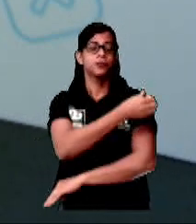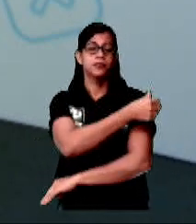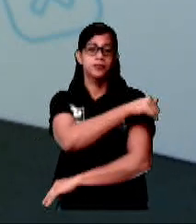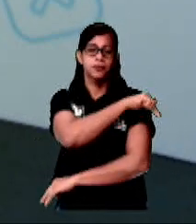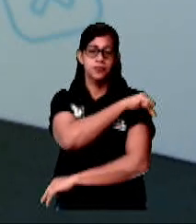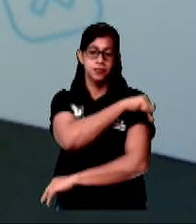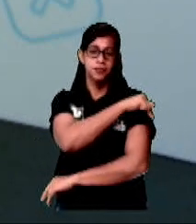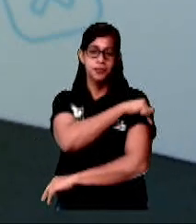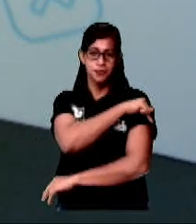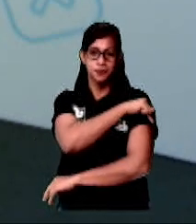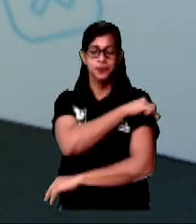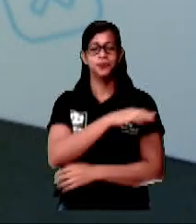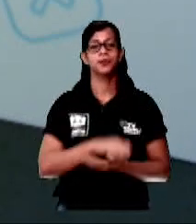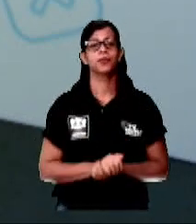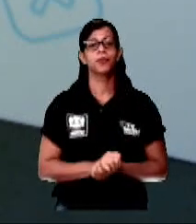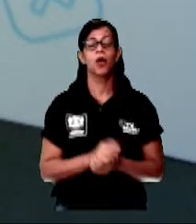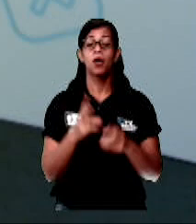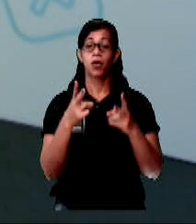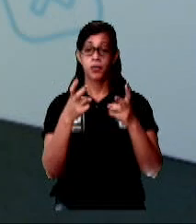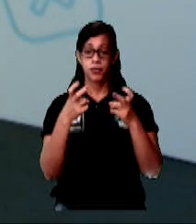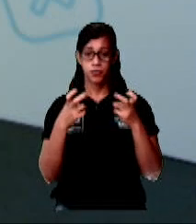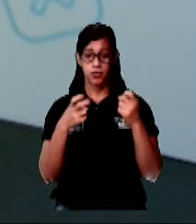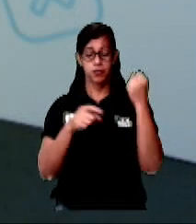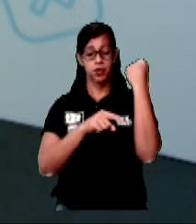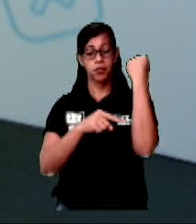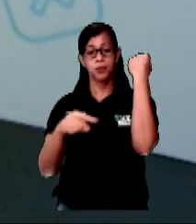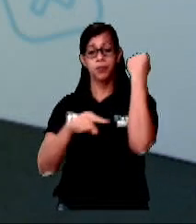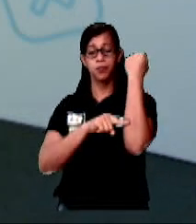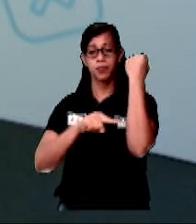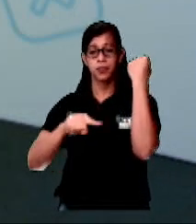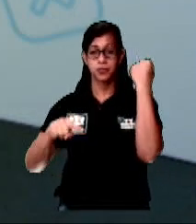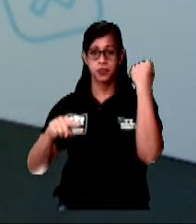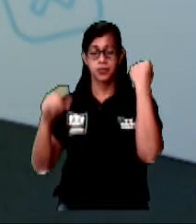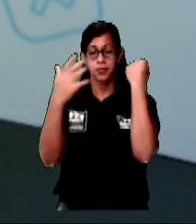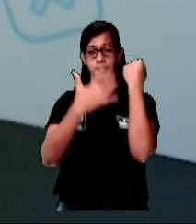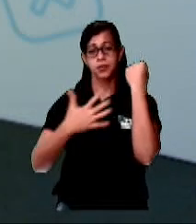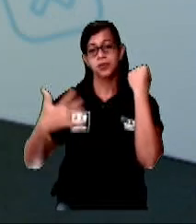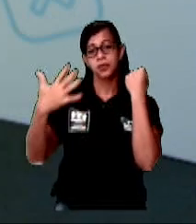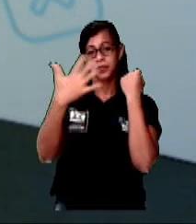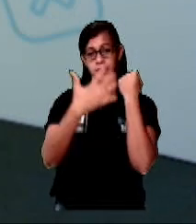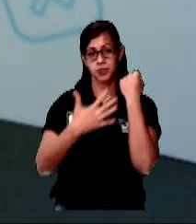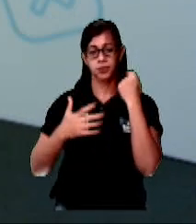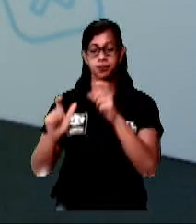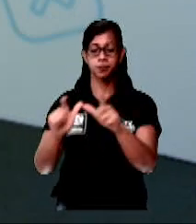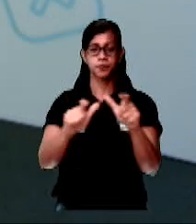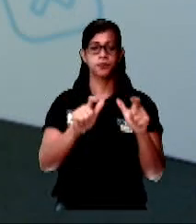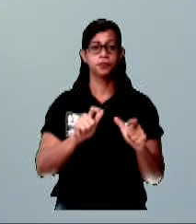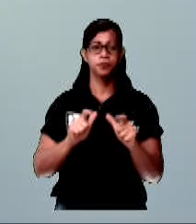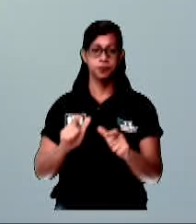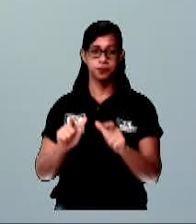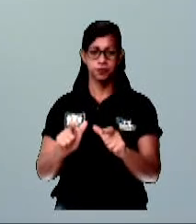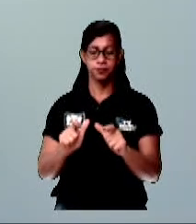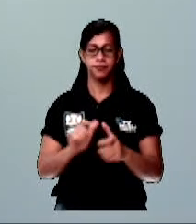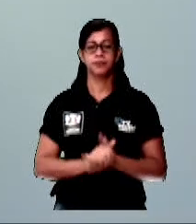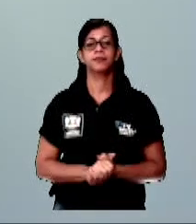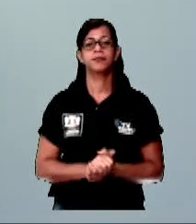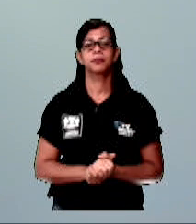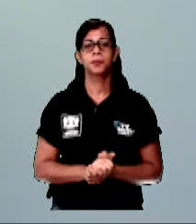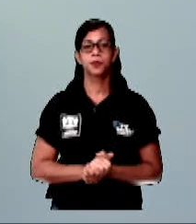vai observar plano cartesiano e pontos de coordenadas inteiras nesse plano. Vamos dar uma olhadinha aqui.